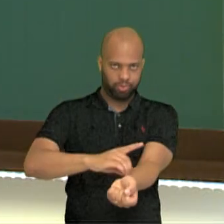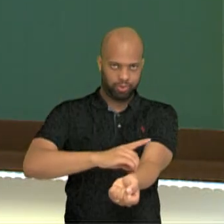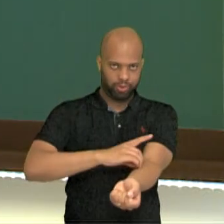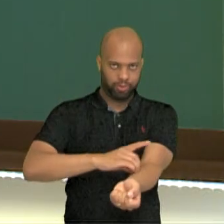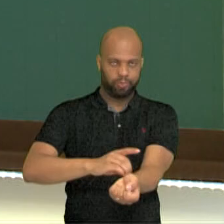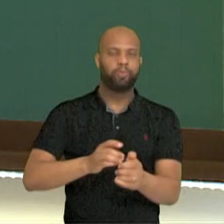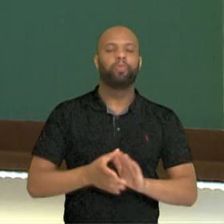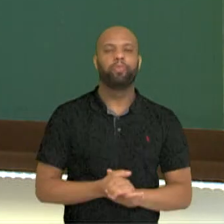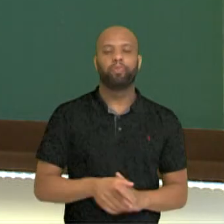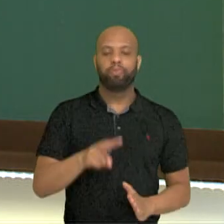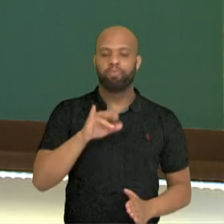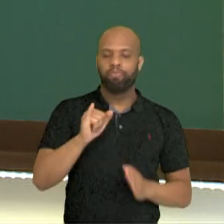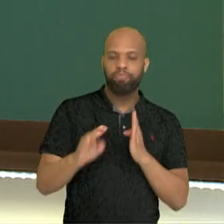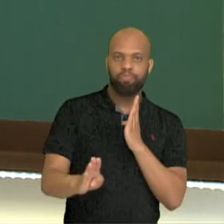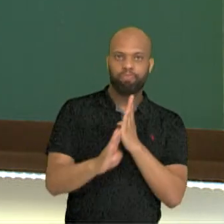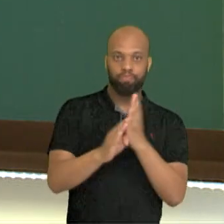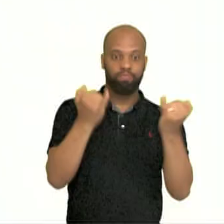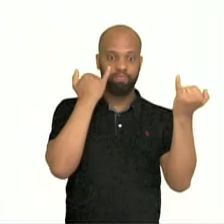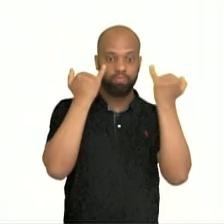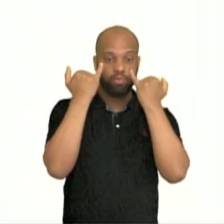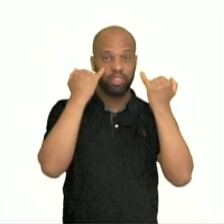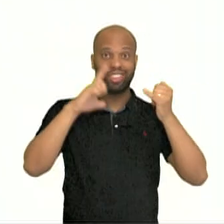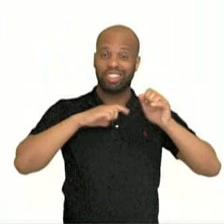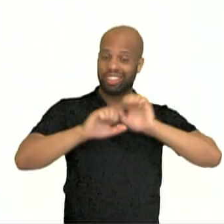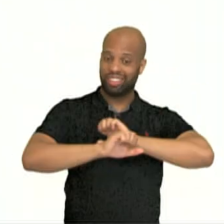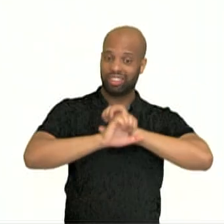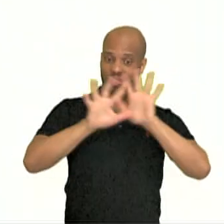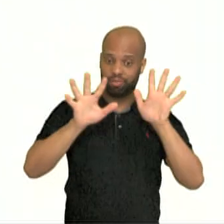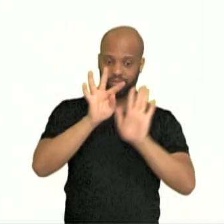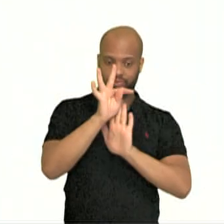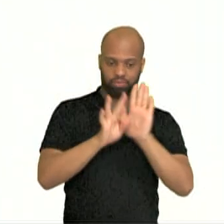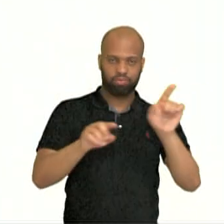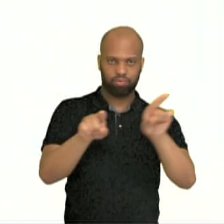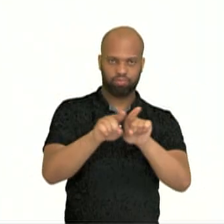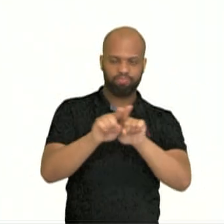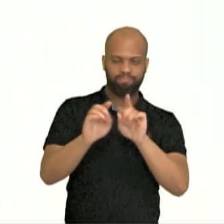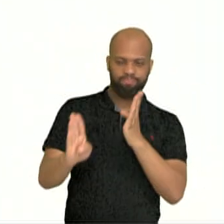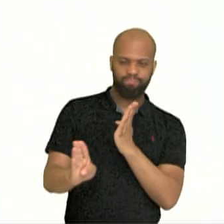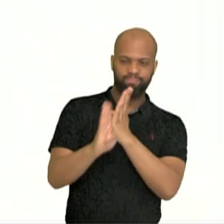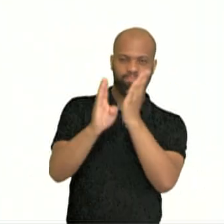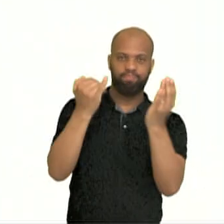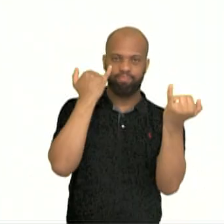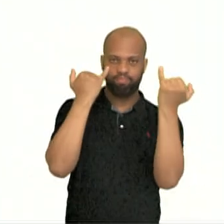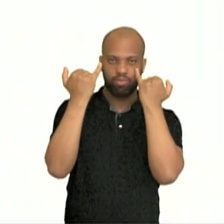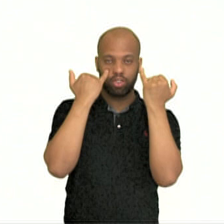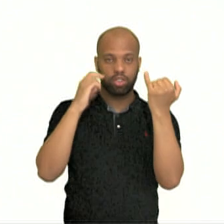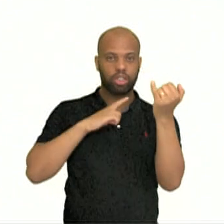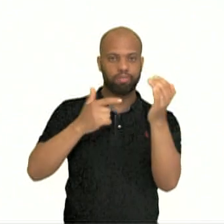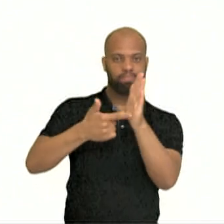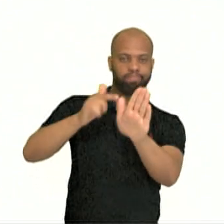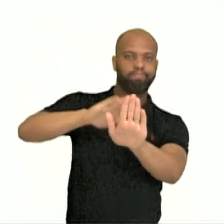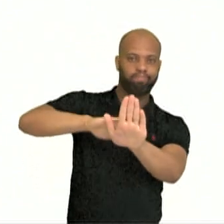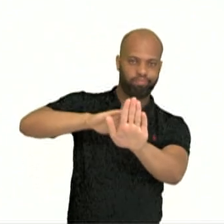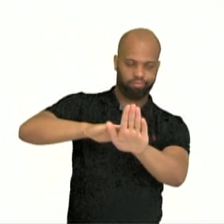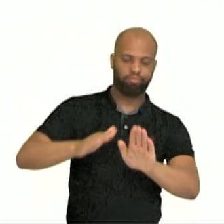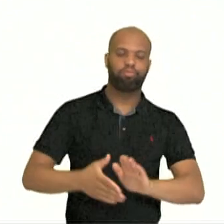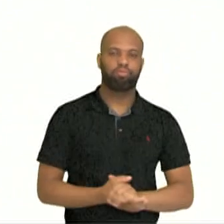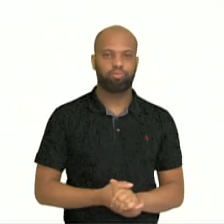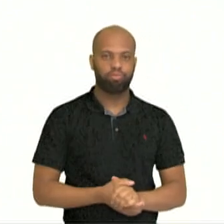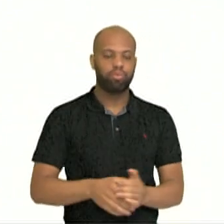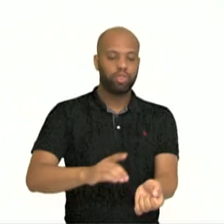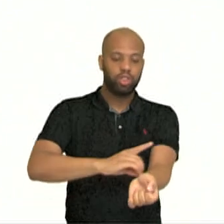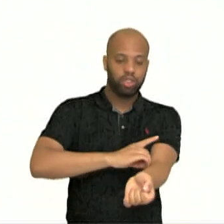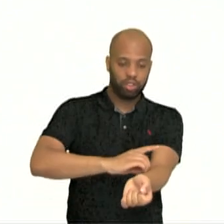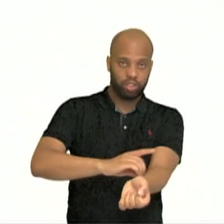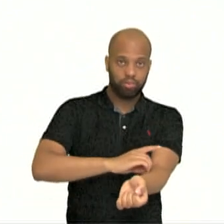localizar informações explícitas no texto e inferir informações implícitas no texto. Vamos lá?